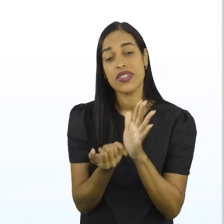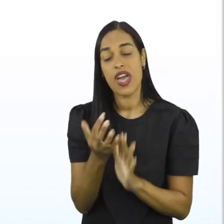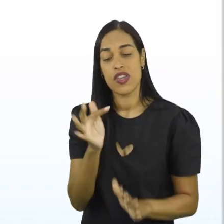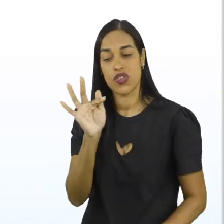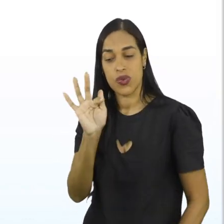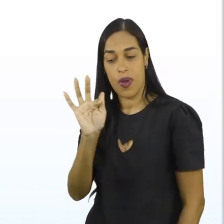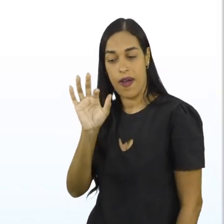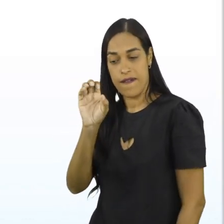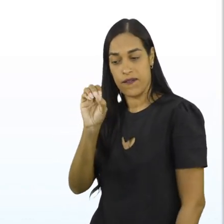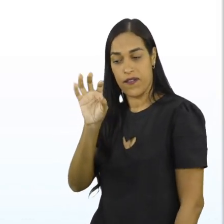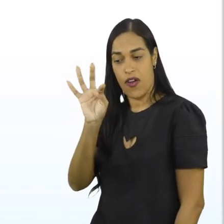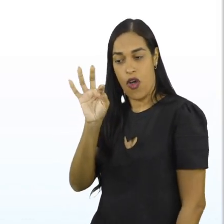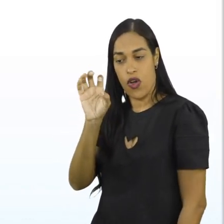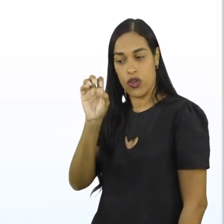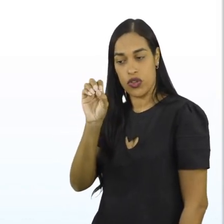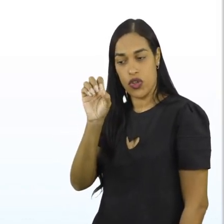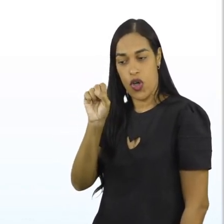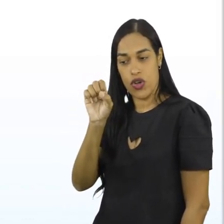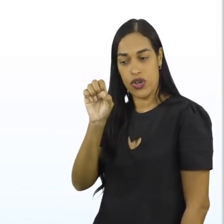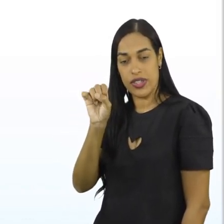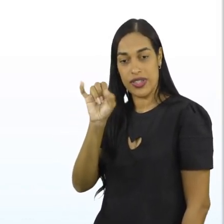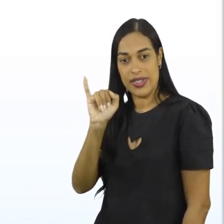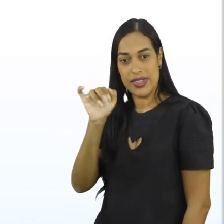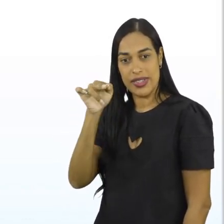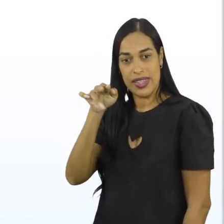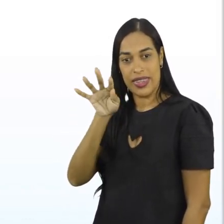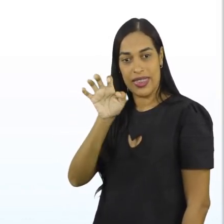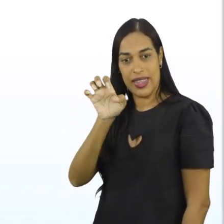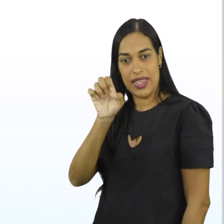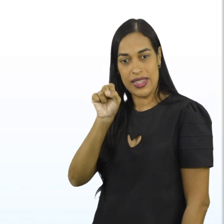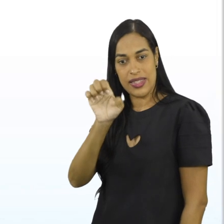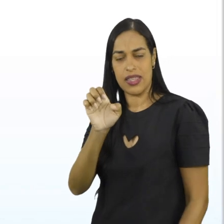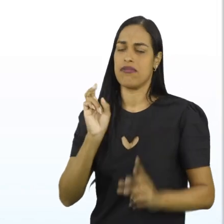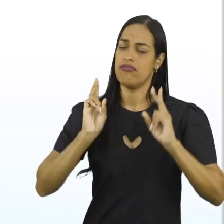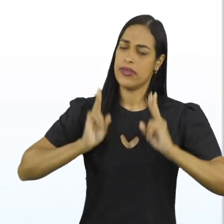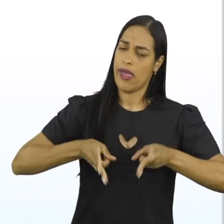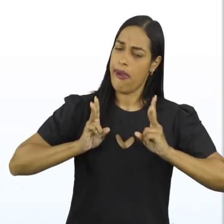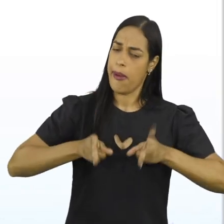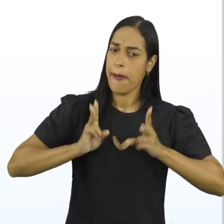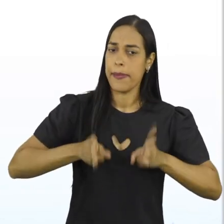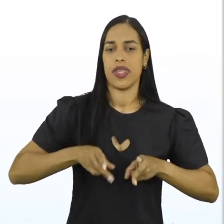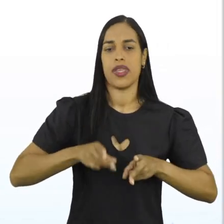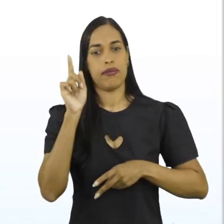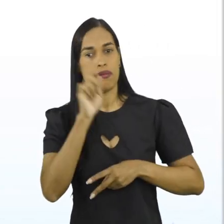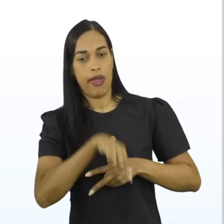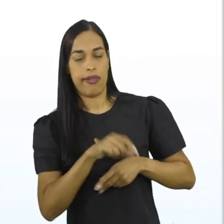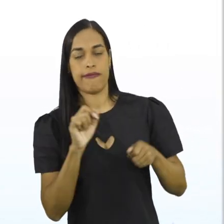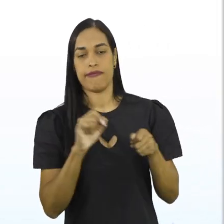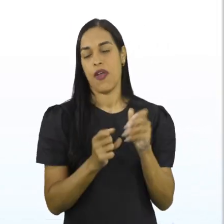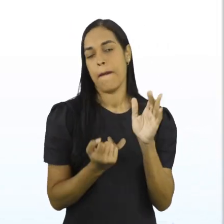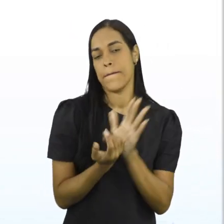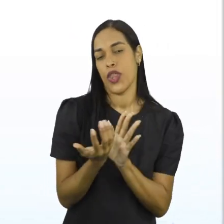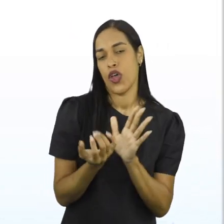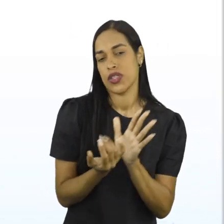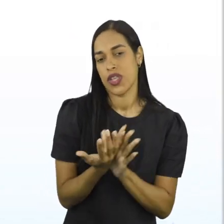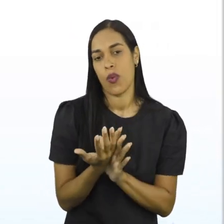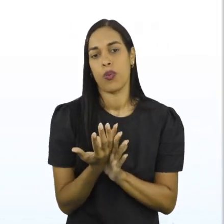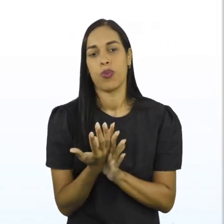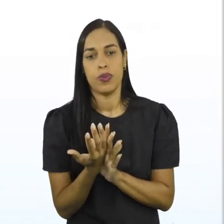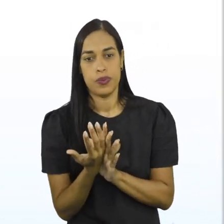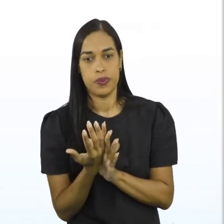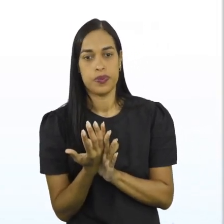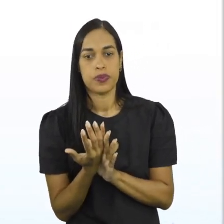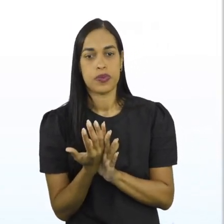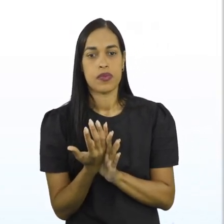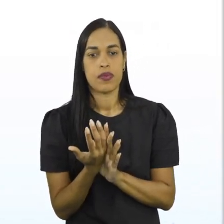fotossíntese. Sempre que trabalhar com cloroplasto é fazer fotossíntese. E fazer fotossíntese